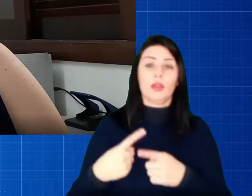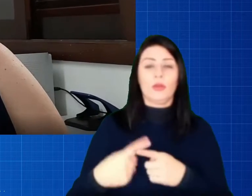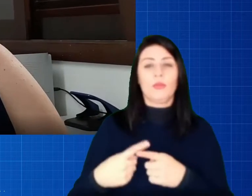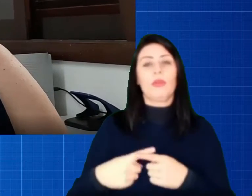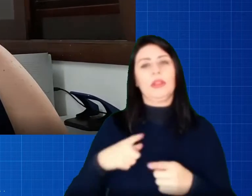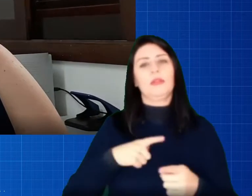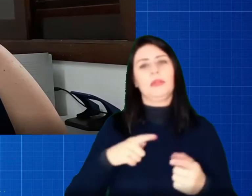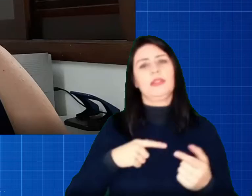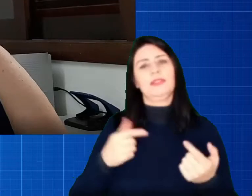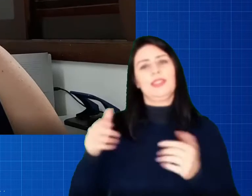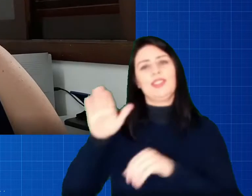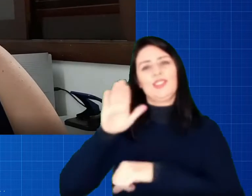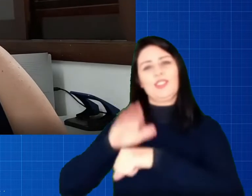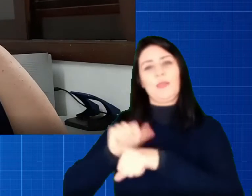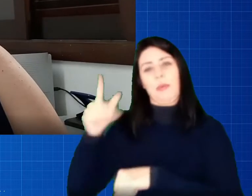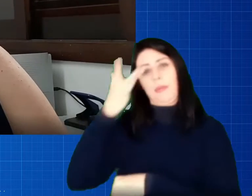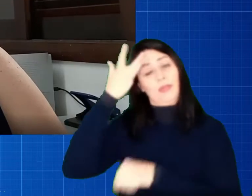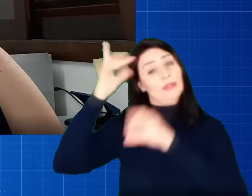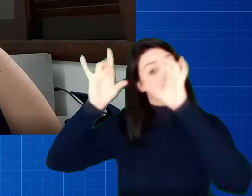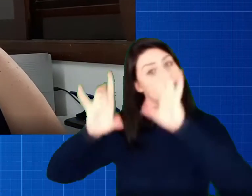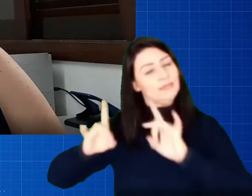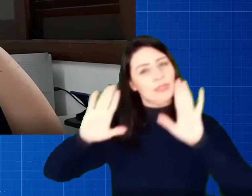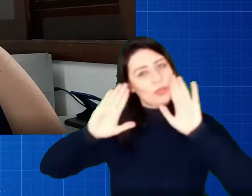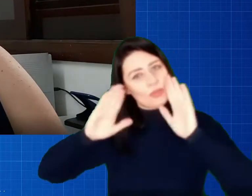caso, vamos chamar uma especialista nisso.